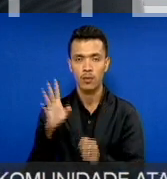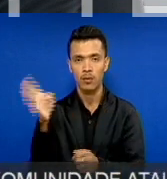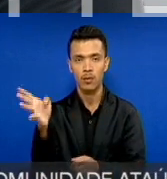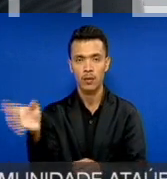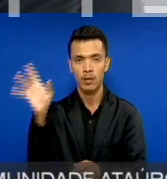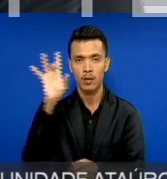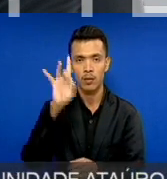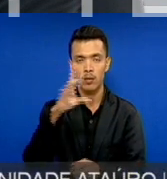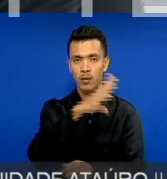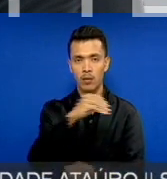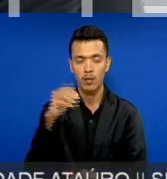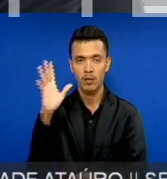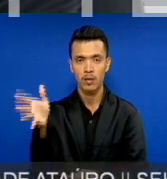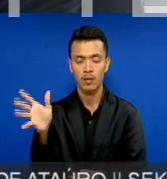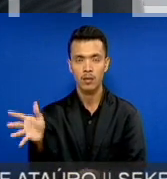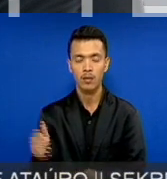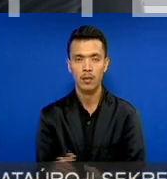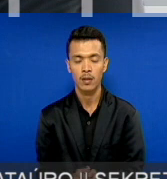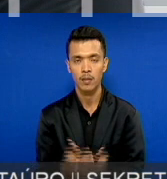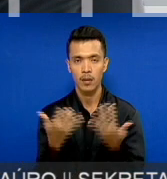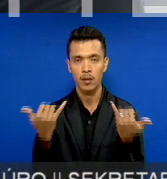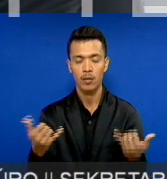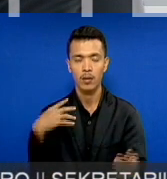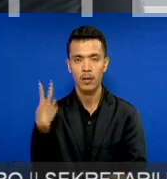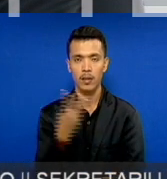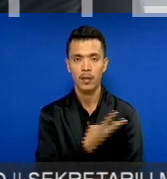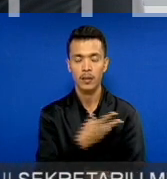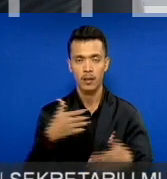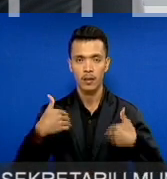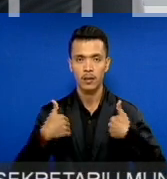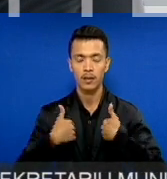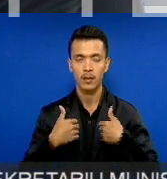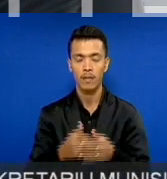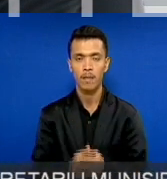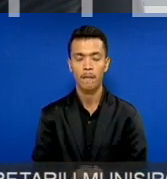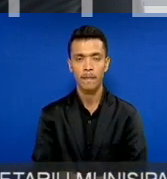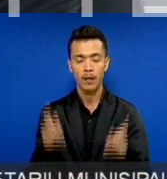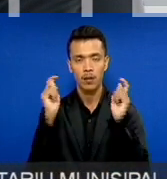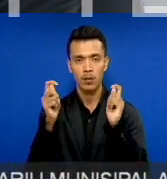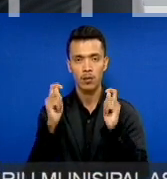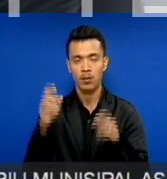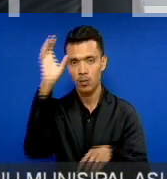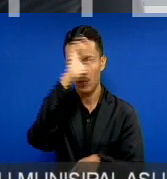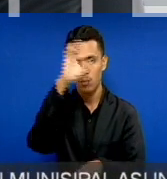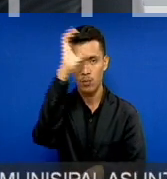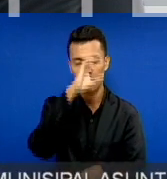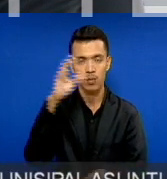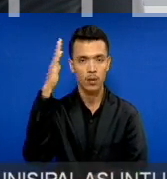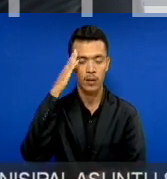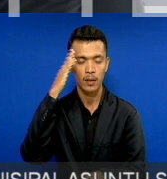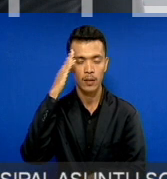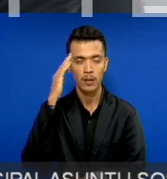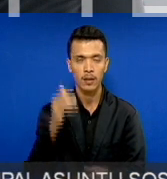48 to 50. Que neste momento ita ia e ita tenta tu bele buka hatene